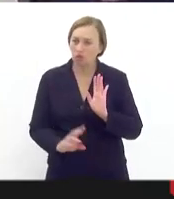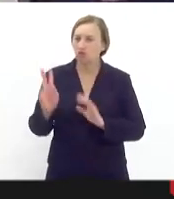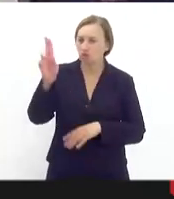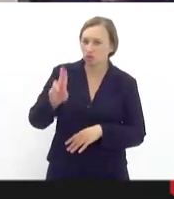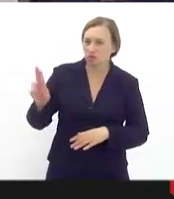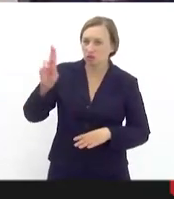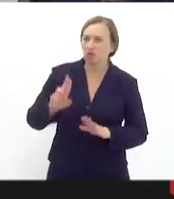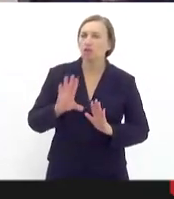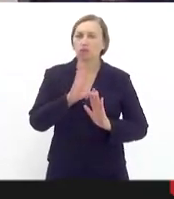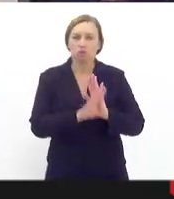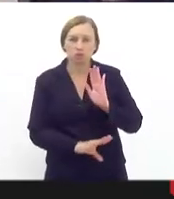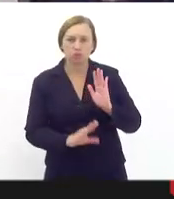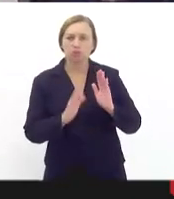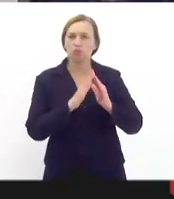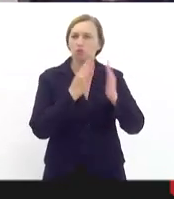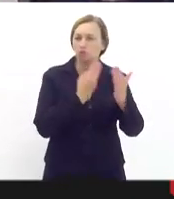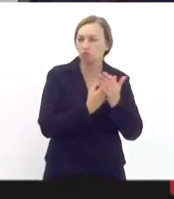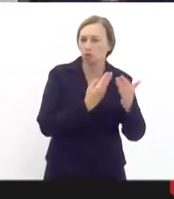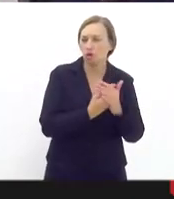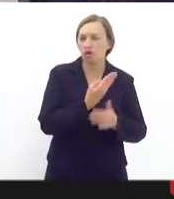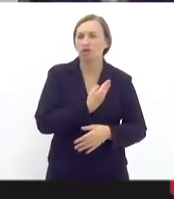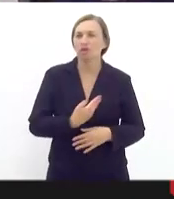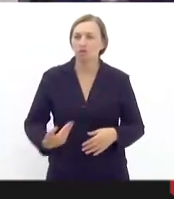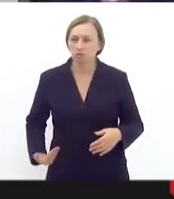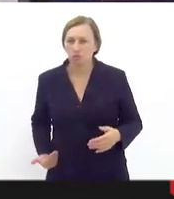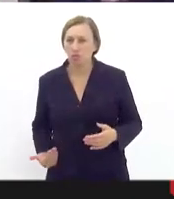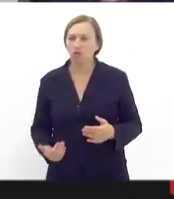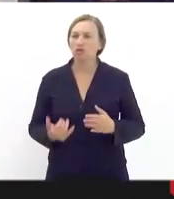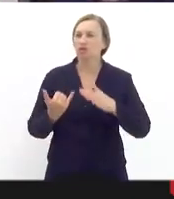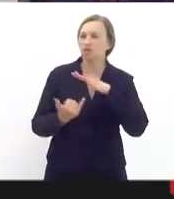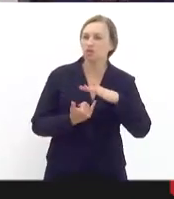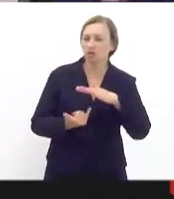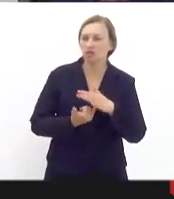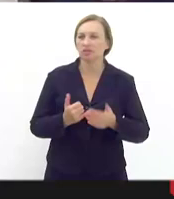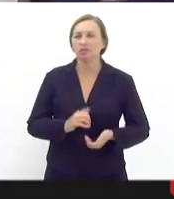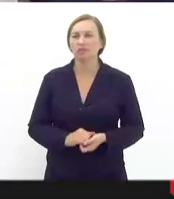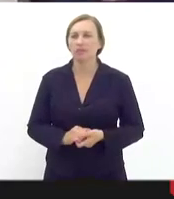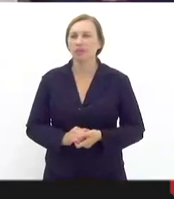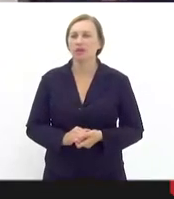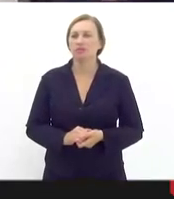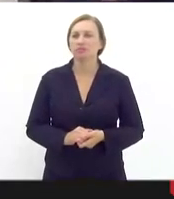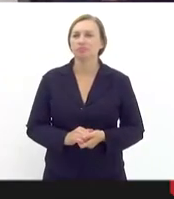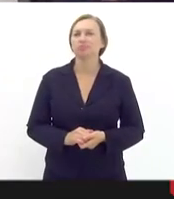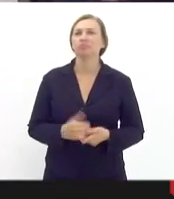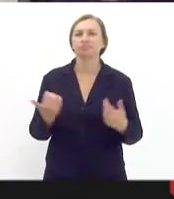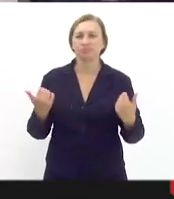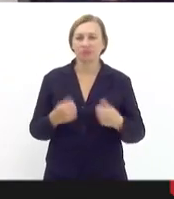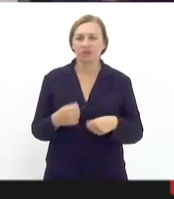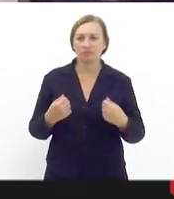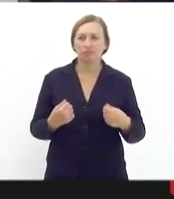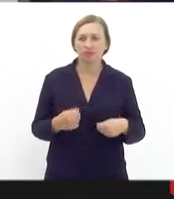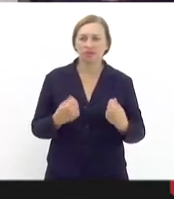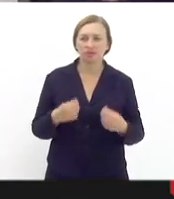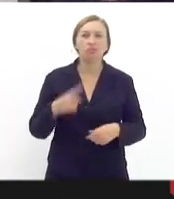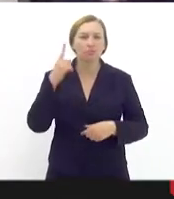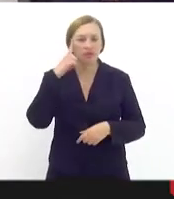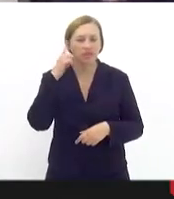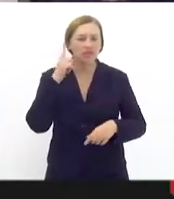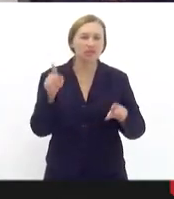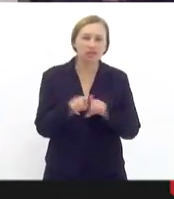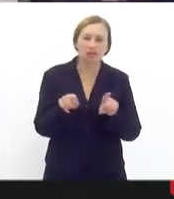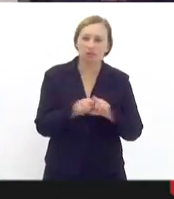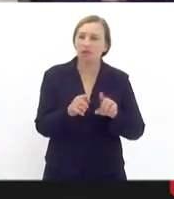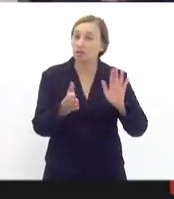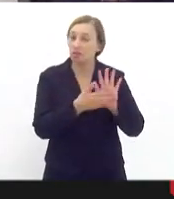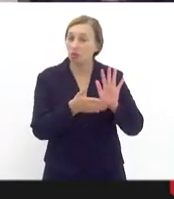das escolas públicas, formalizado, institucionalizado. E eu acho que temos também que pensar, né, para além dessa